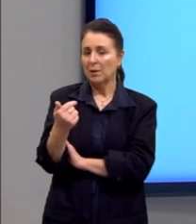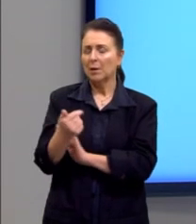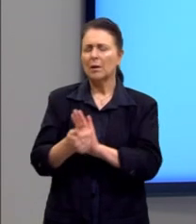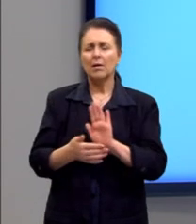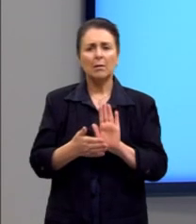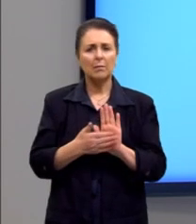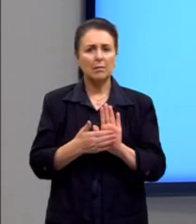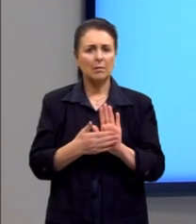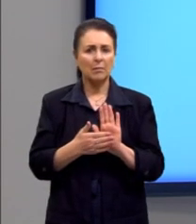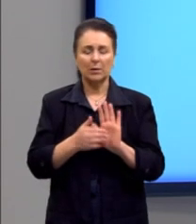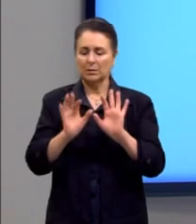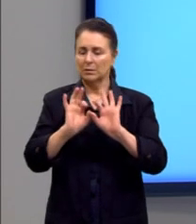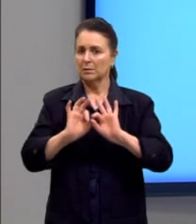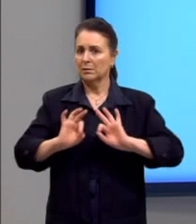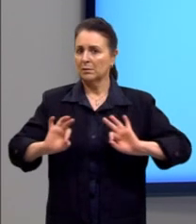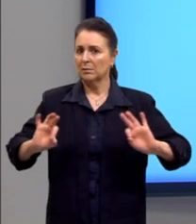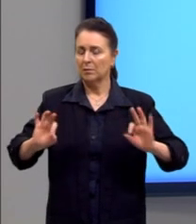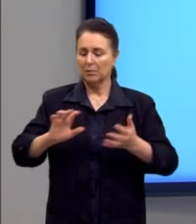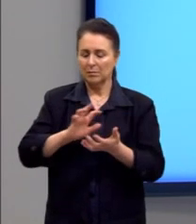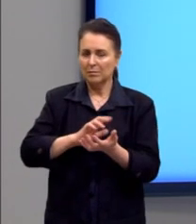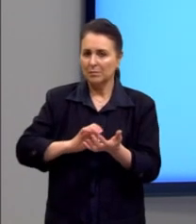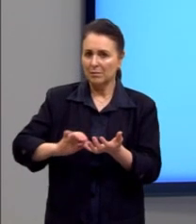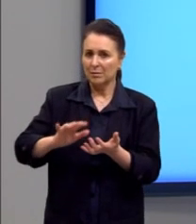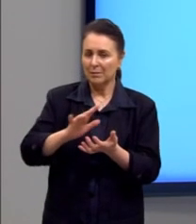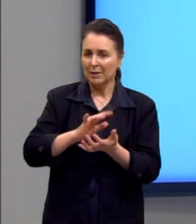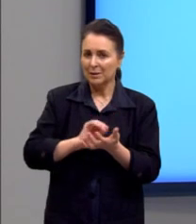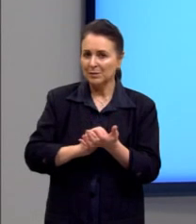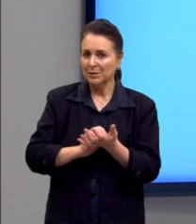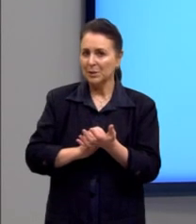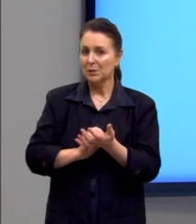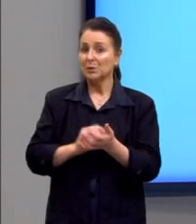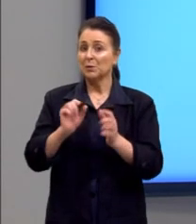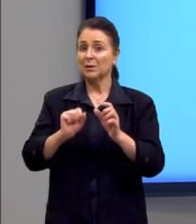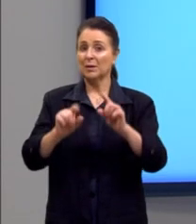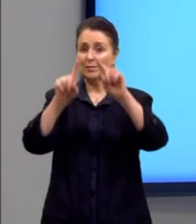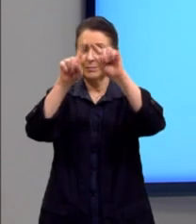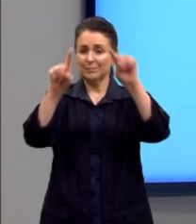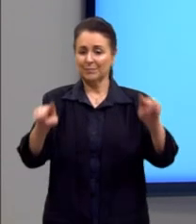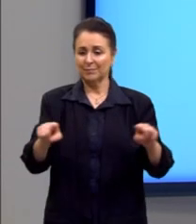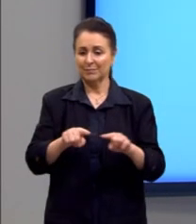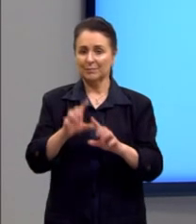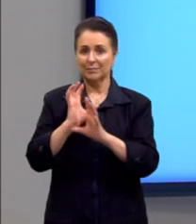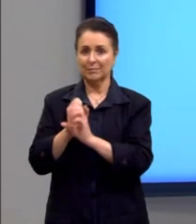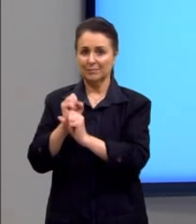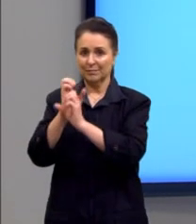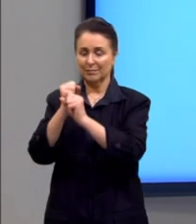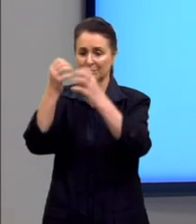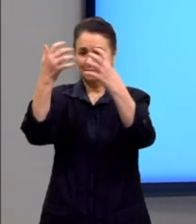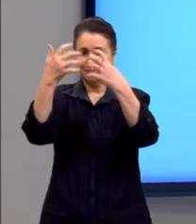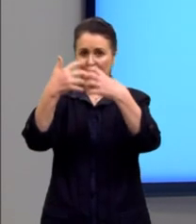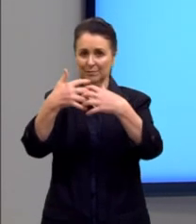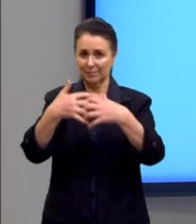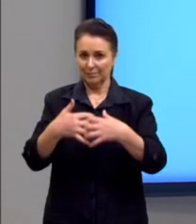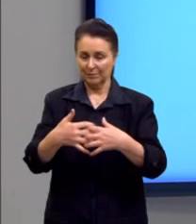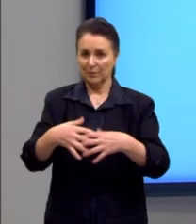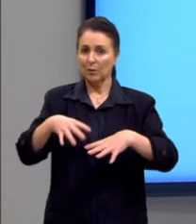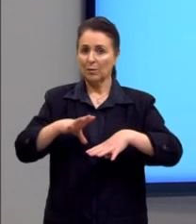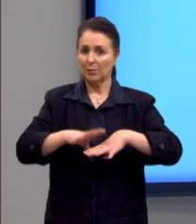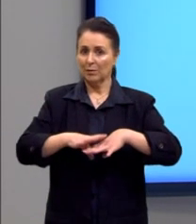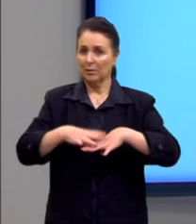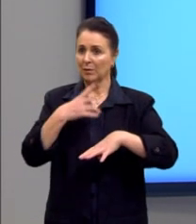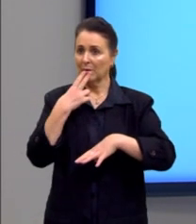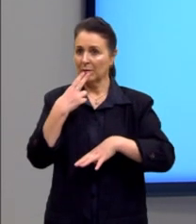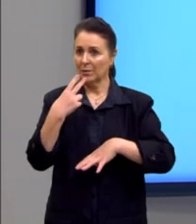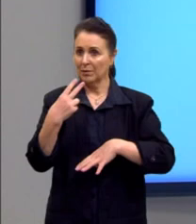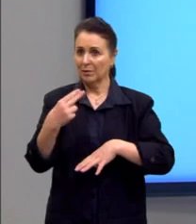propósito de simplificar os cálculos trigonométricos complexos o matemático inglês